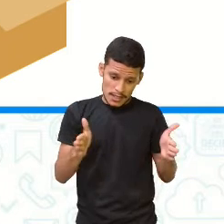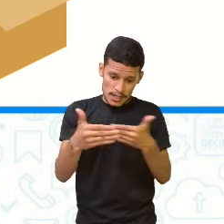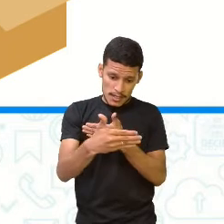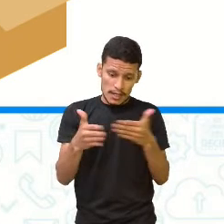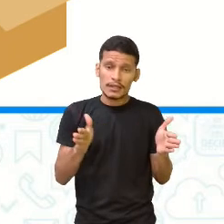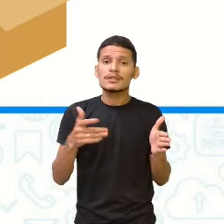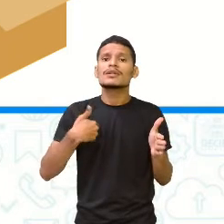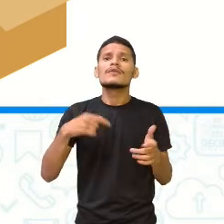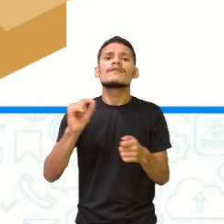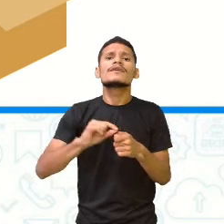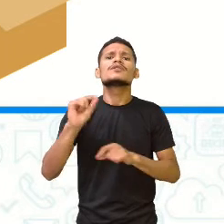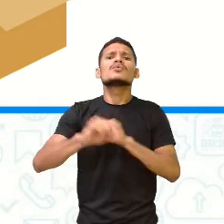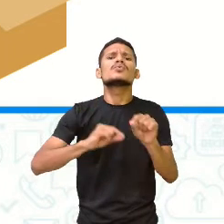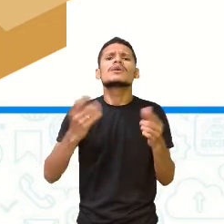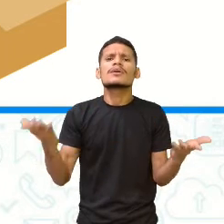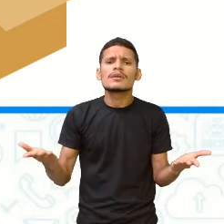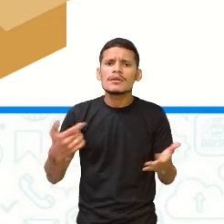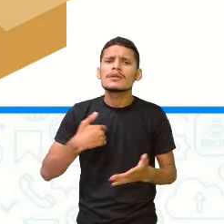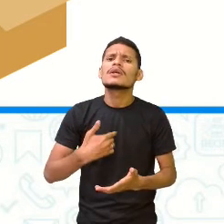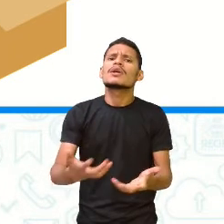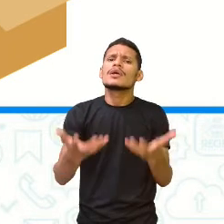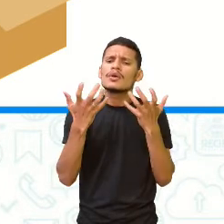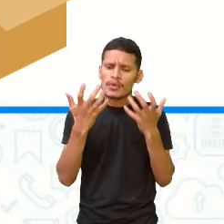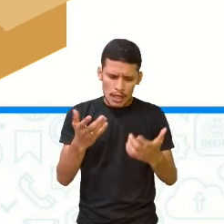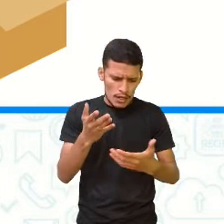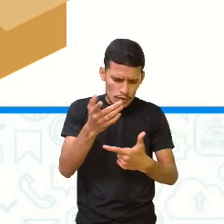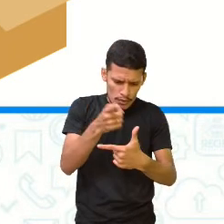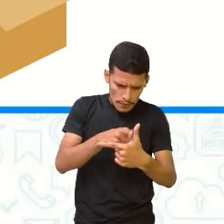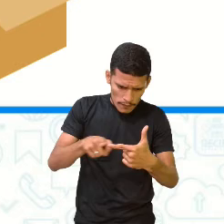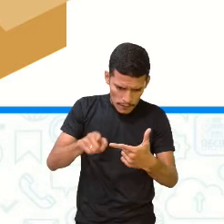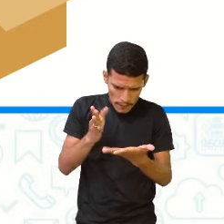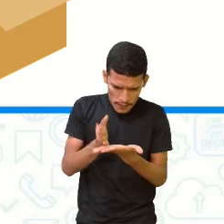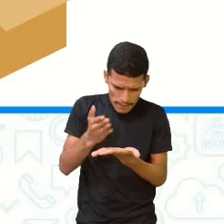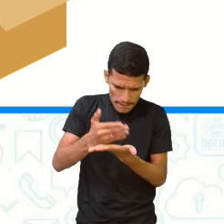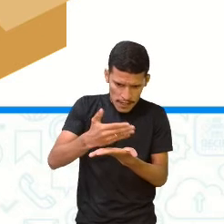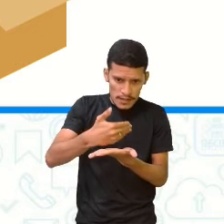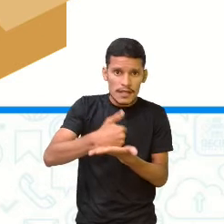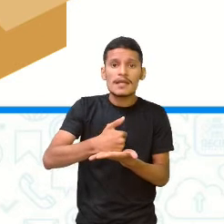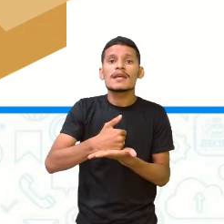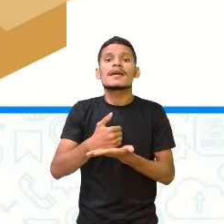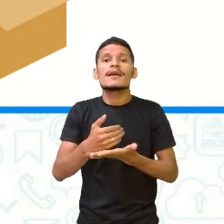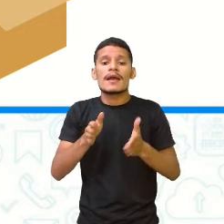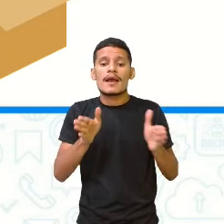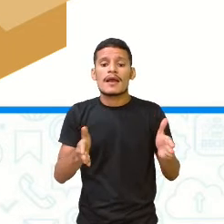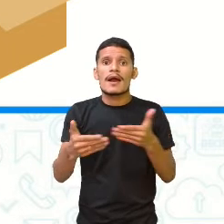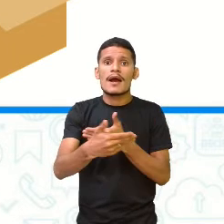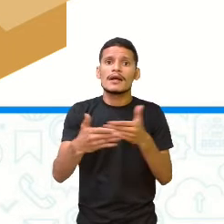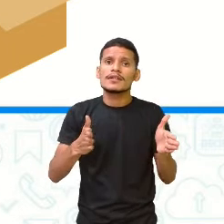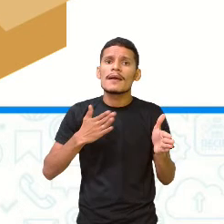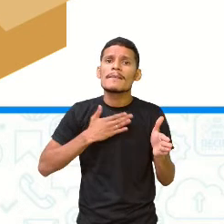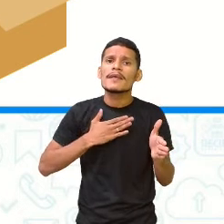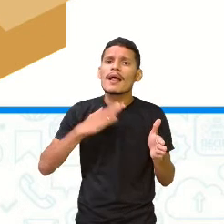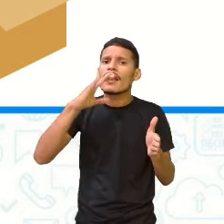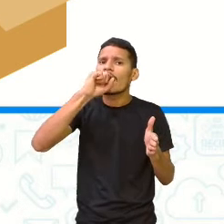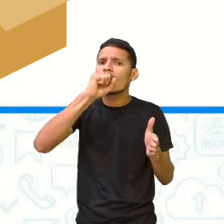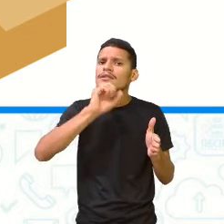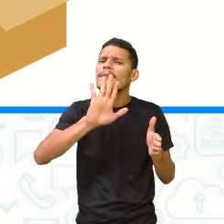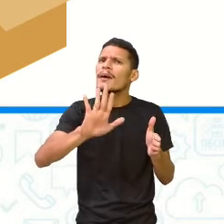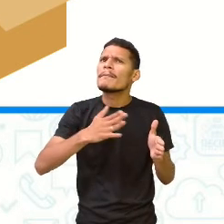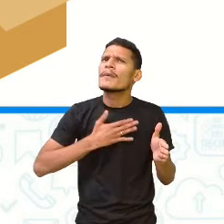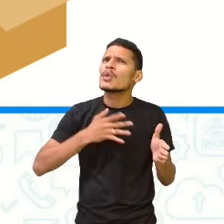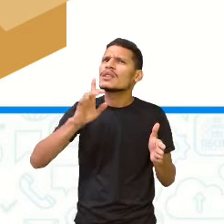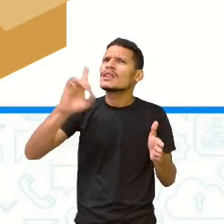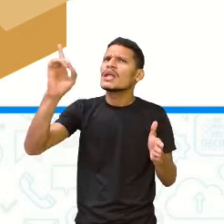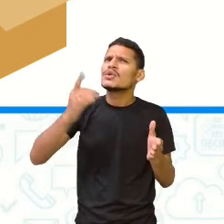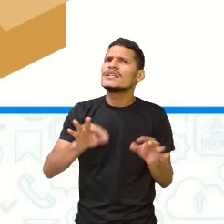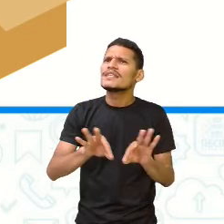aí? Eu quero dividir em caixas as minhas laranjas. Meu Deus, professora, que coisa